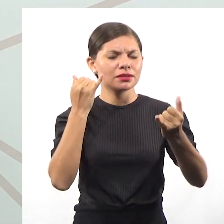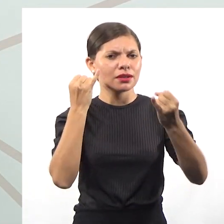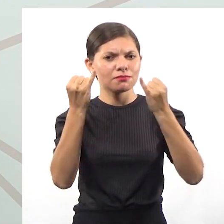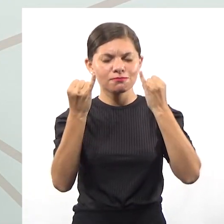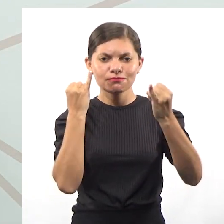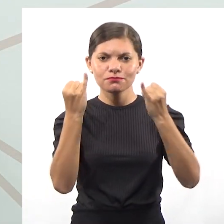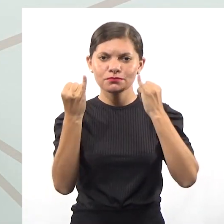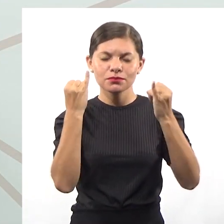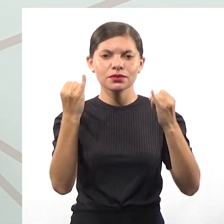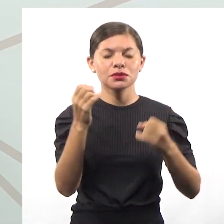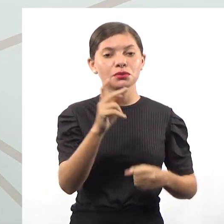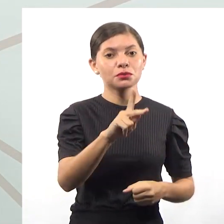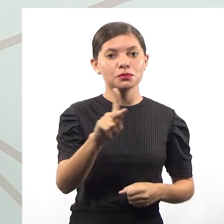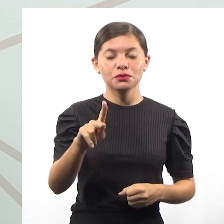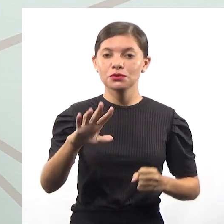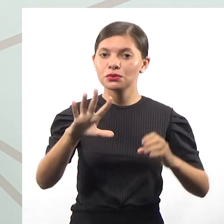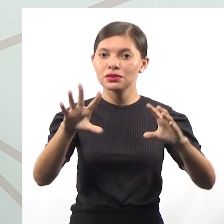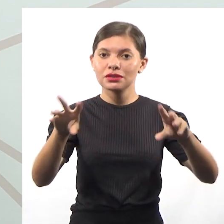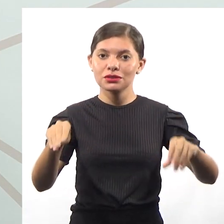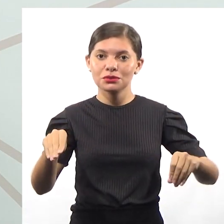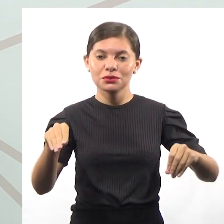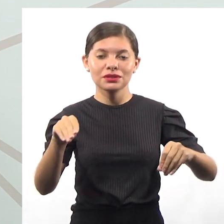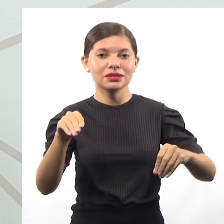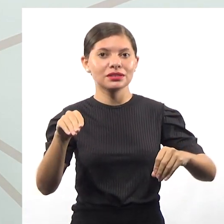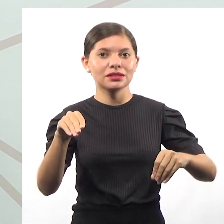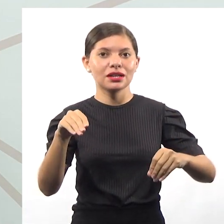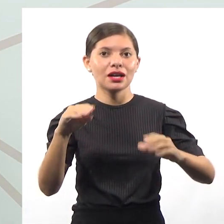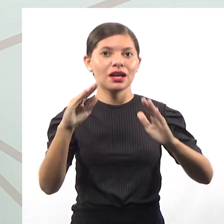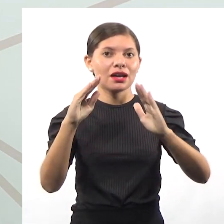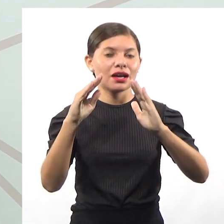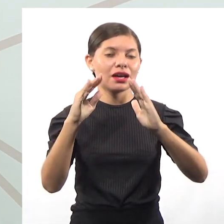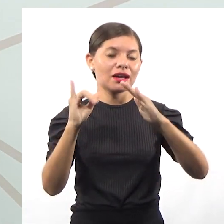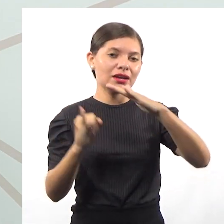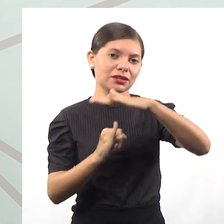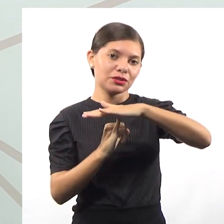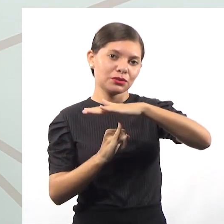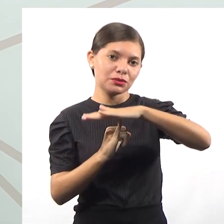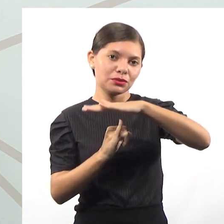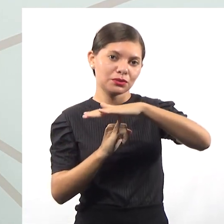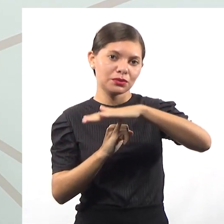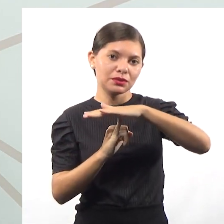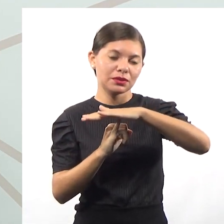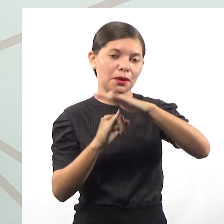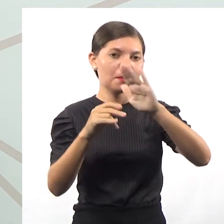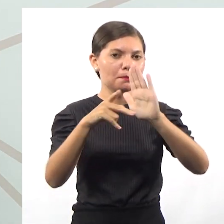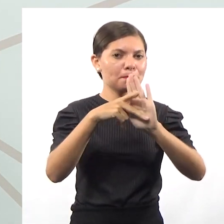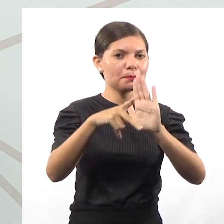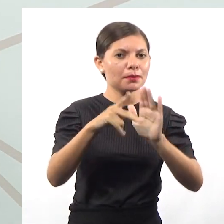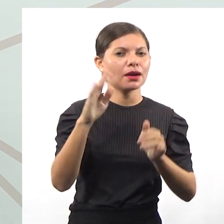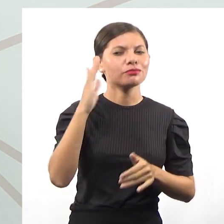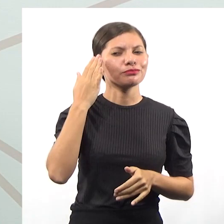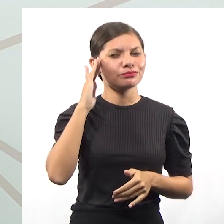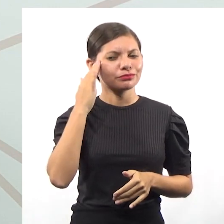dos professores em todas as redes municipais, estaduais e federal para que houvesse a